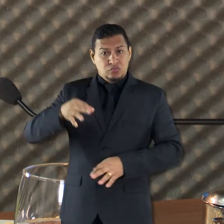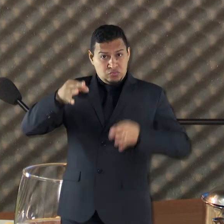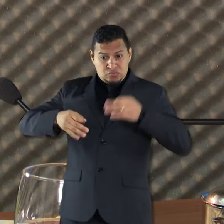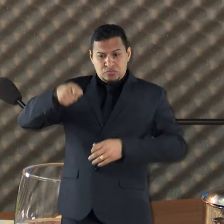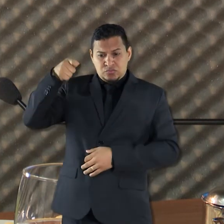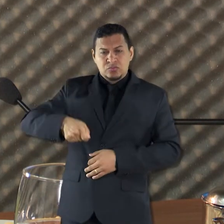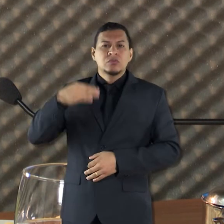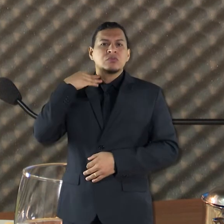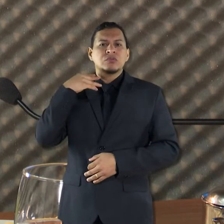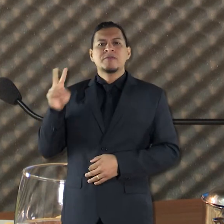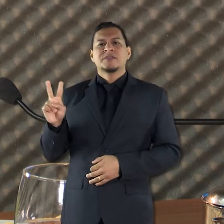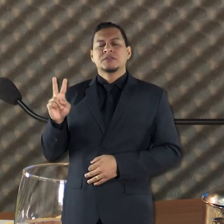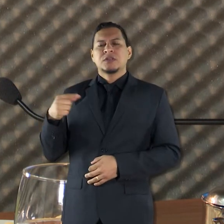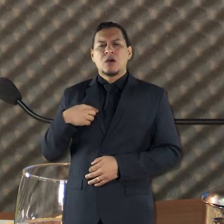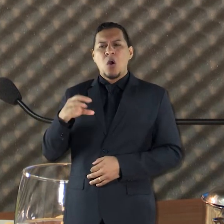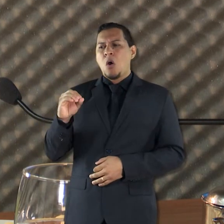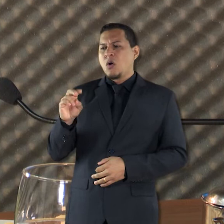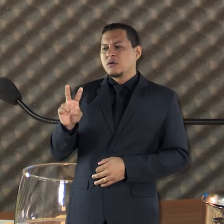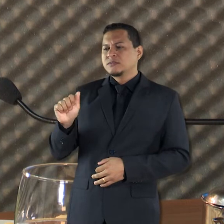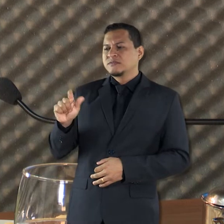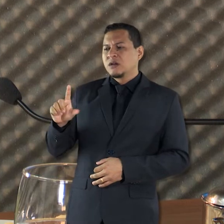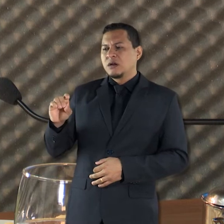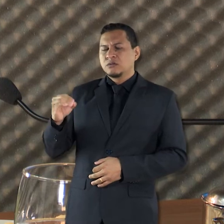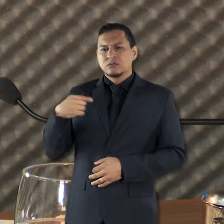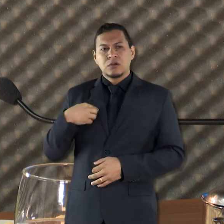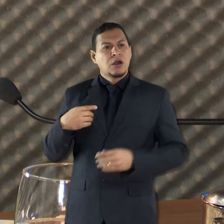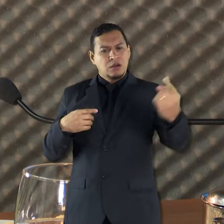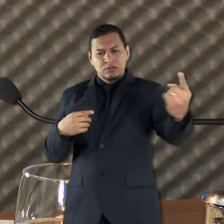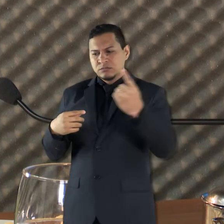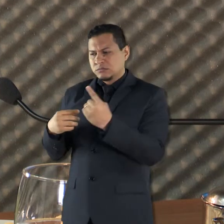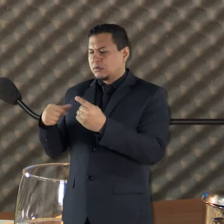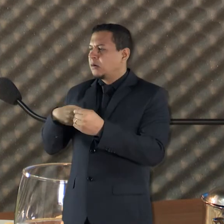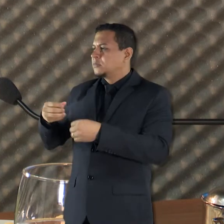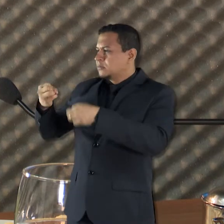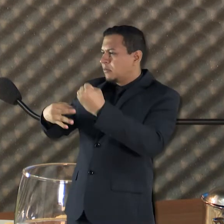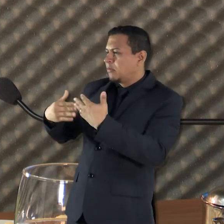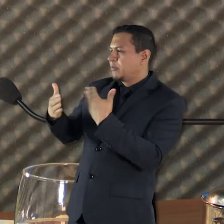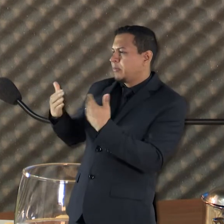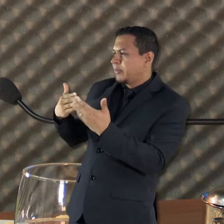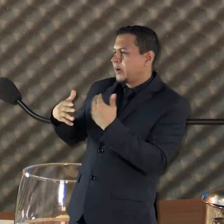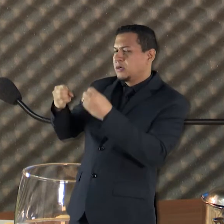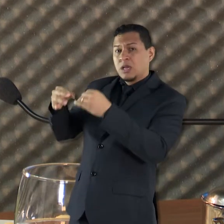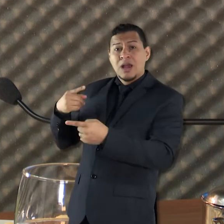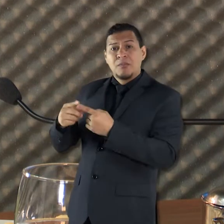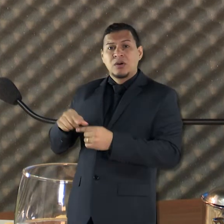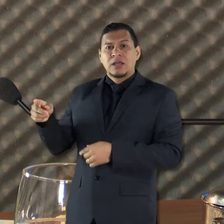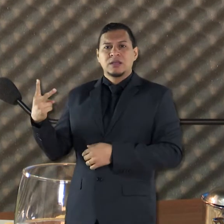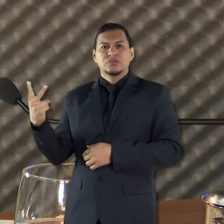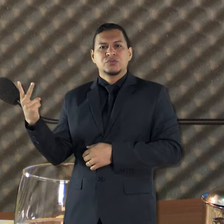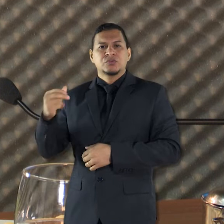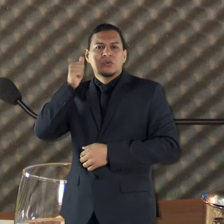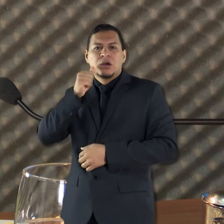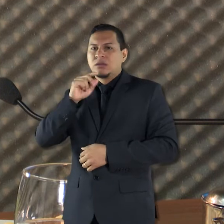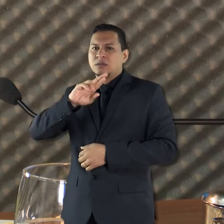ex-juiz venezuelano, o Oswaldo. Aí o Oswaldo conversa ali que elas não estão se abrindo com a gente. Aí ele voltou e falou, olha, é que elas